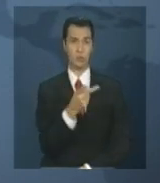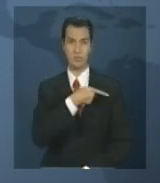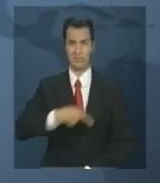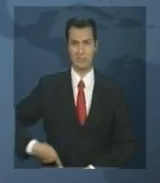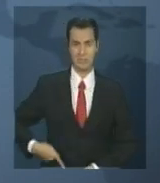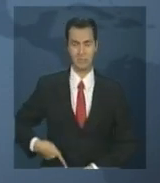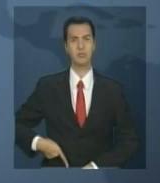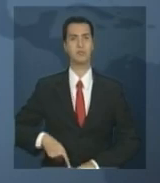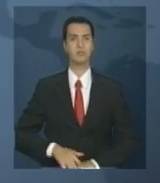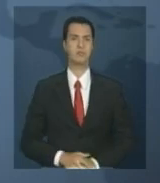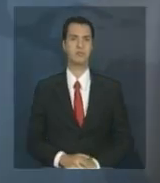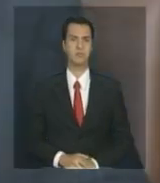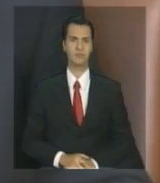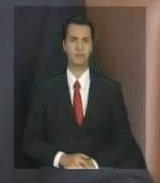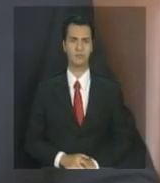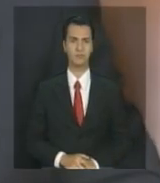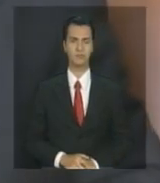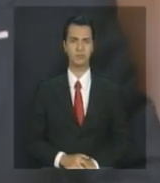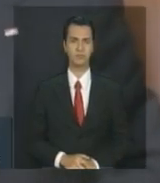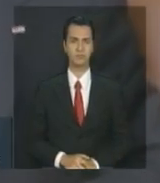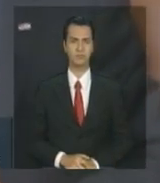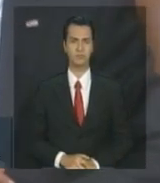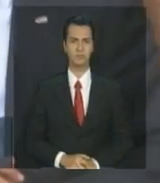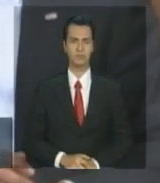logo após o encontro.